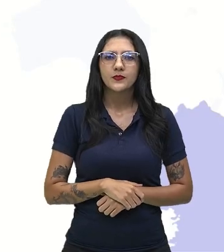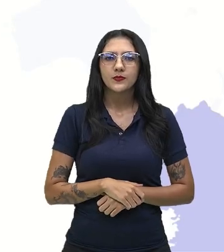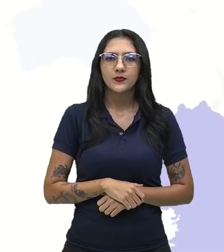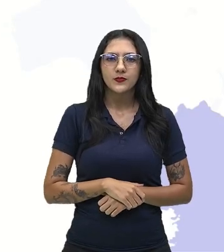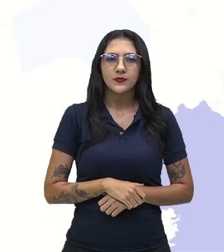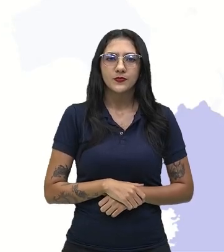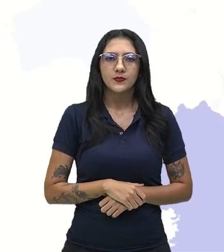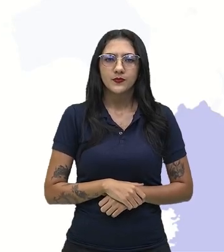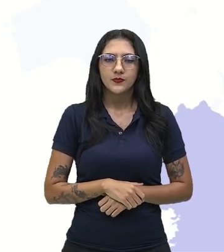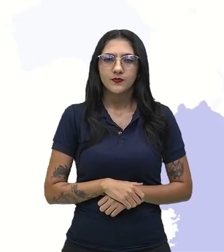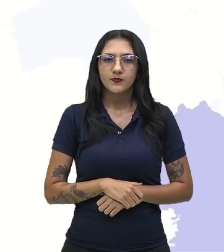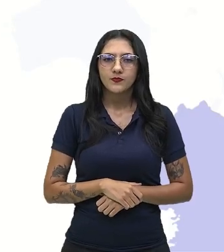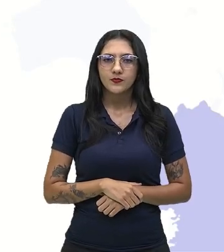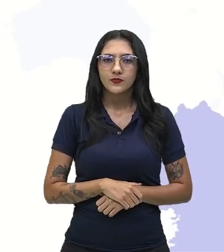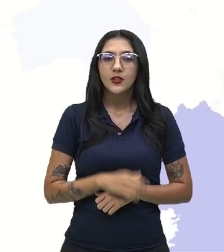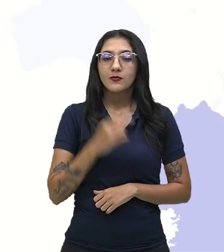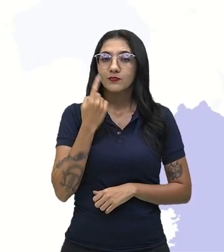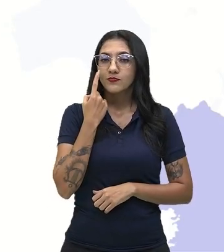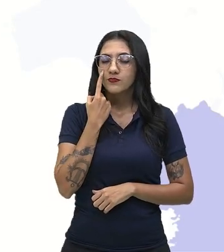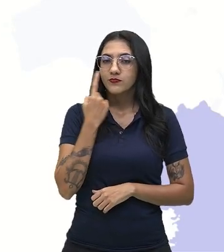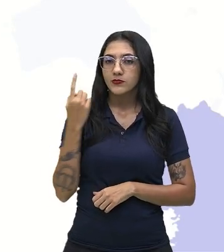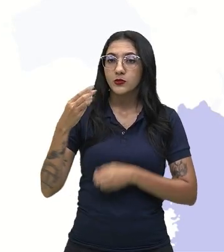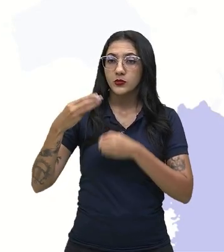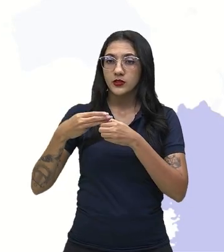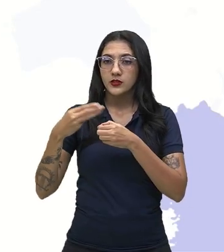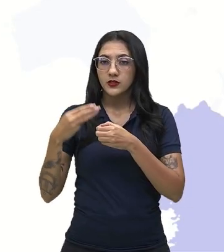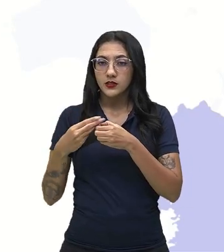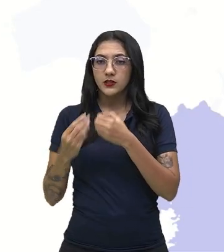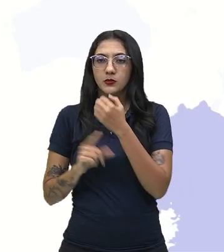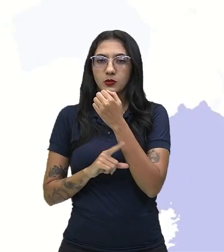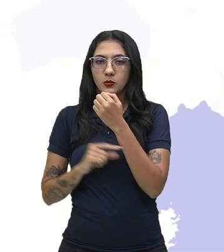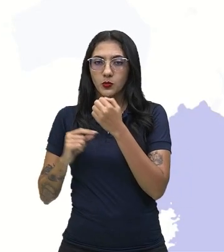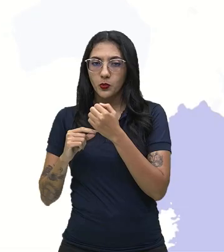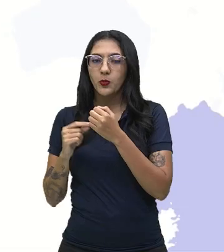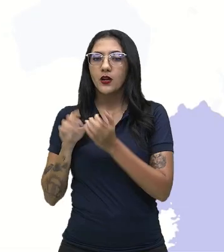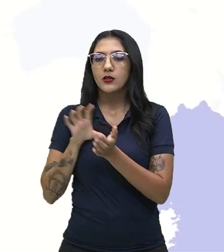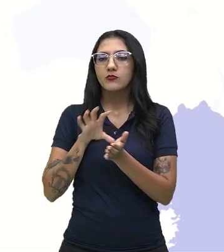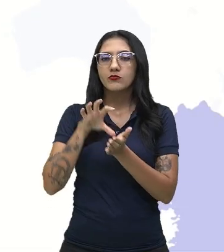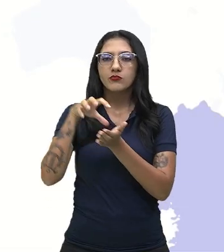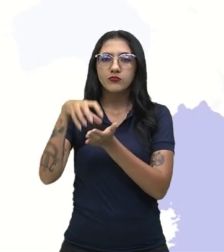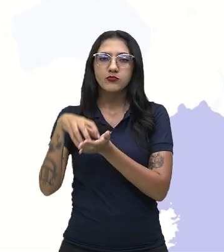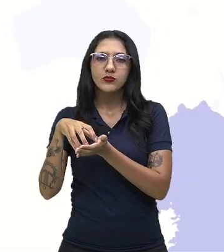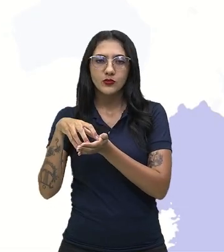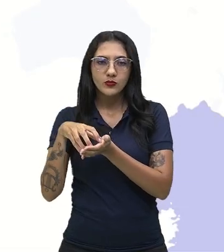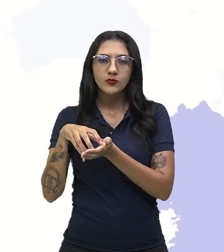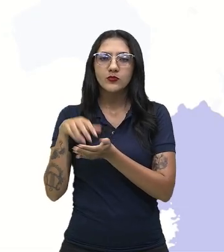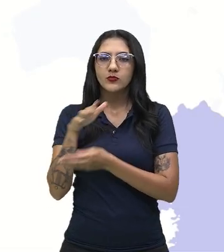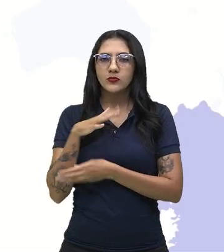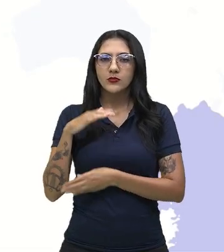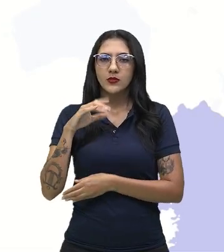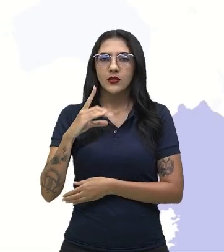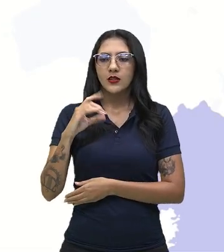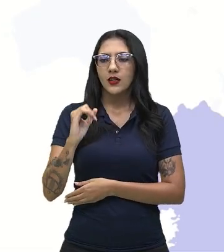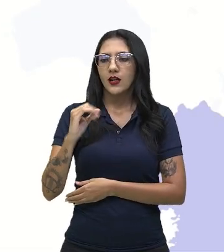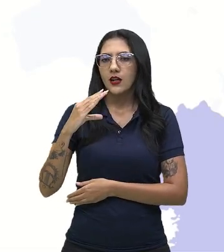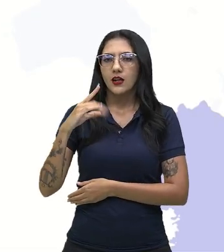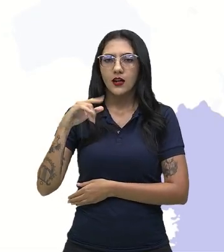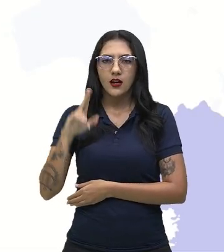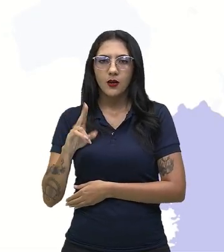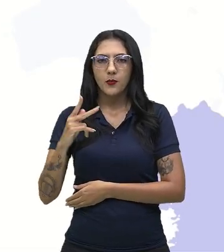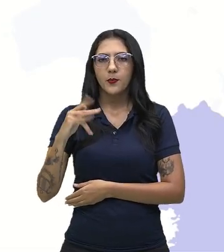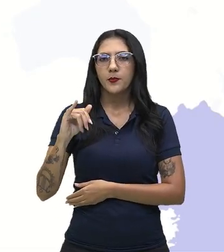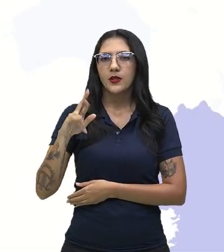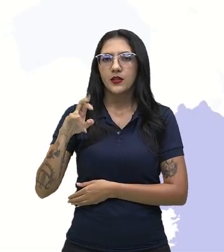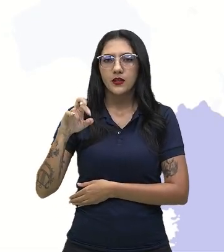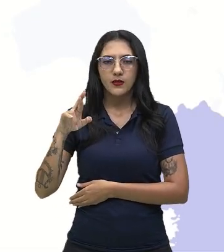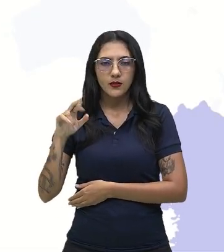nós temos o distrito, só para vocês entenderem, olha, e aí o distrito de Cacau-Pireira, e ele vai estar dentro